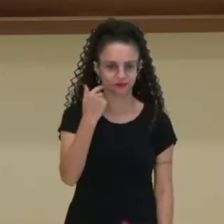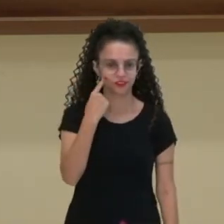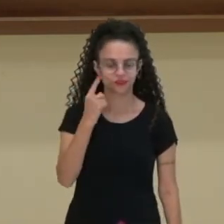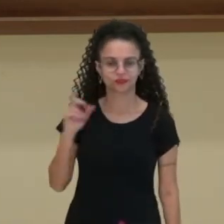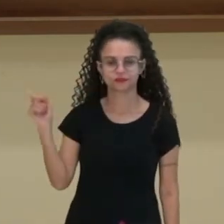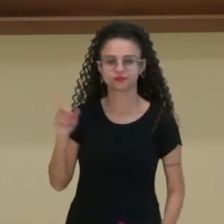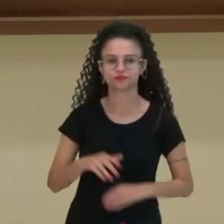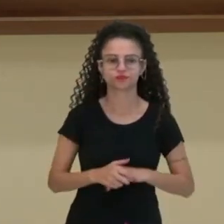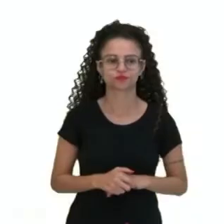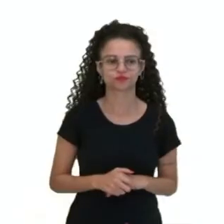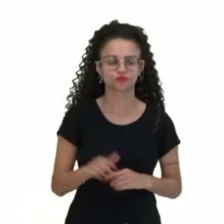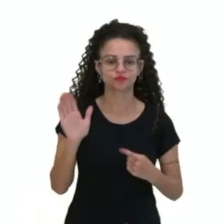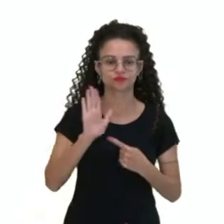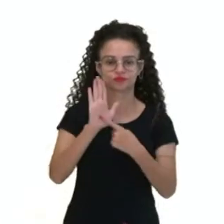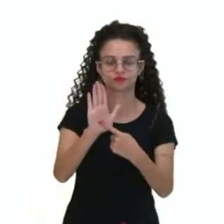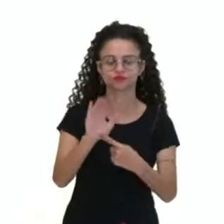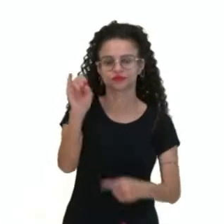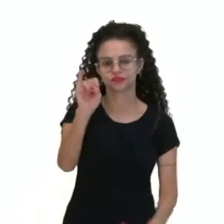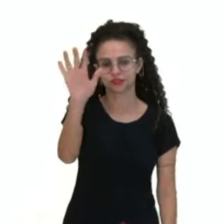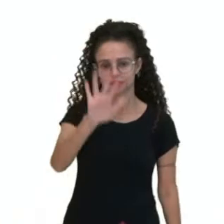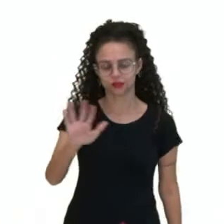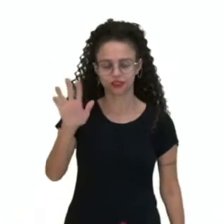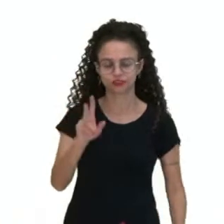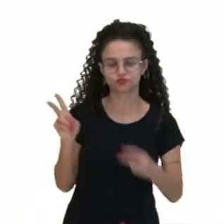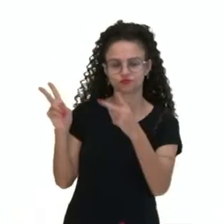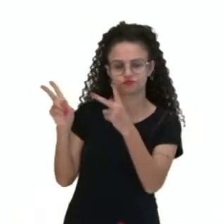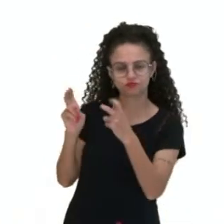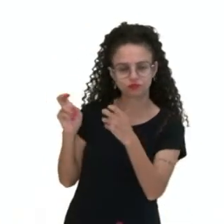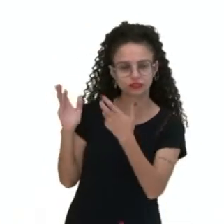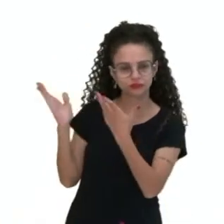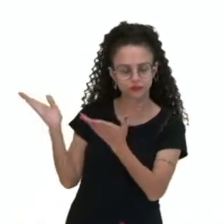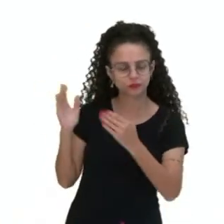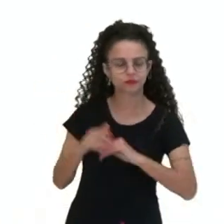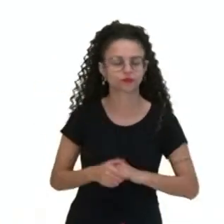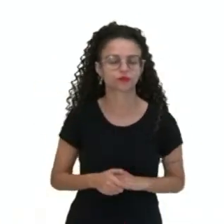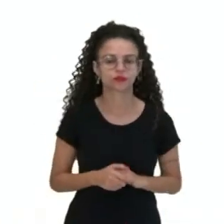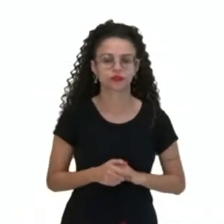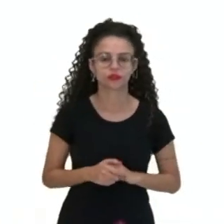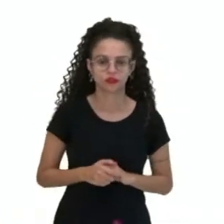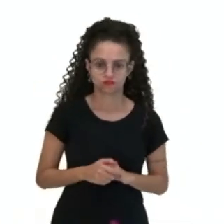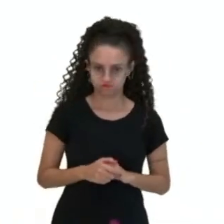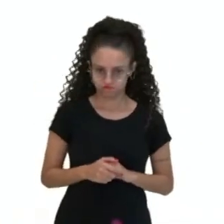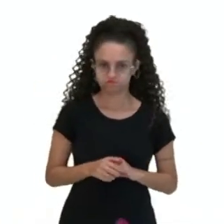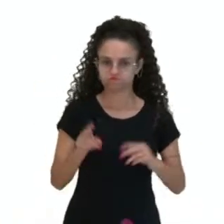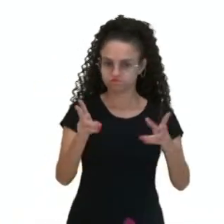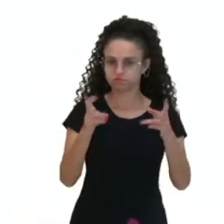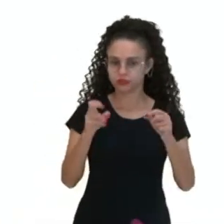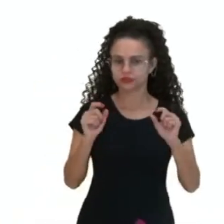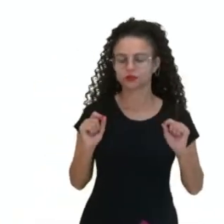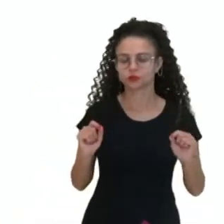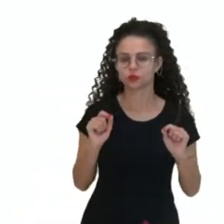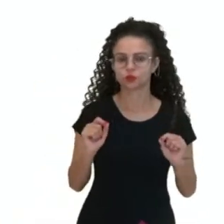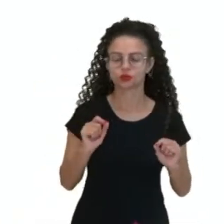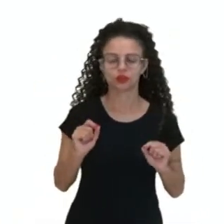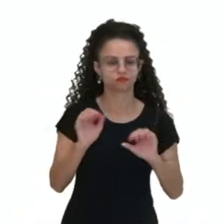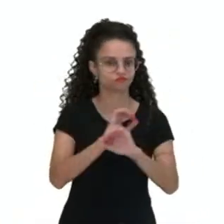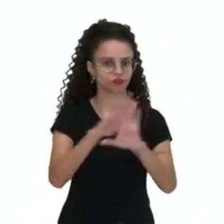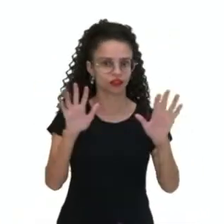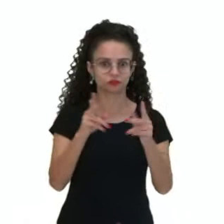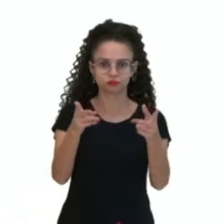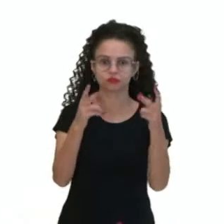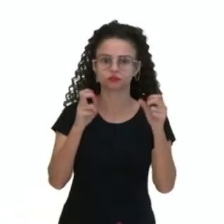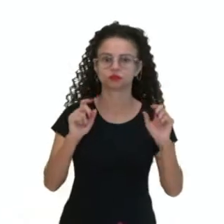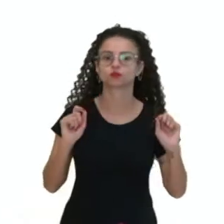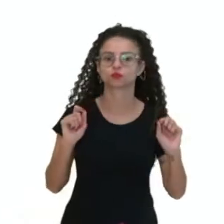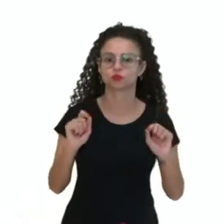comigo? Trago aqui essa imagem para observarmos e a gente já consegue nitidamente